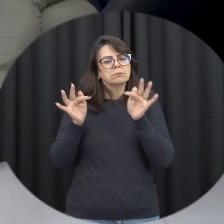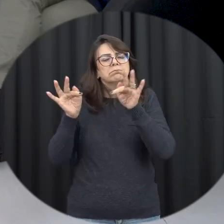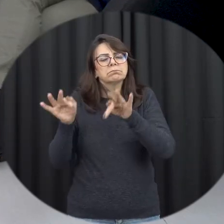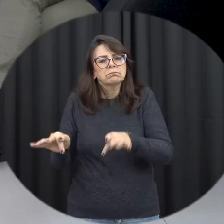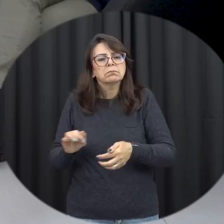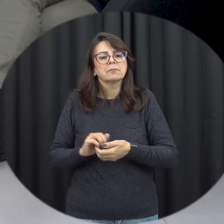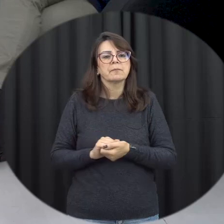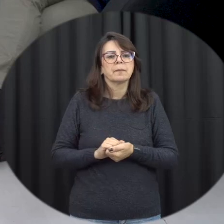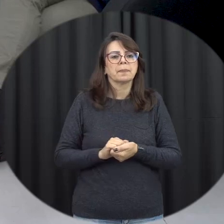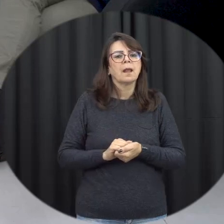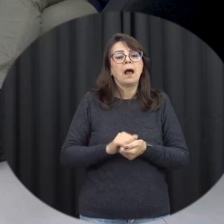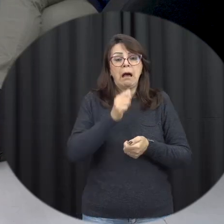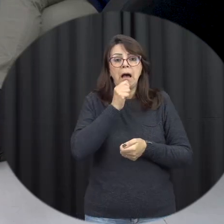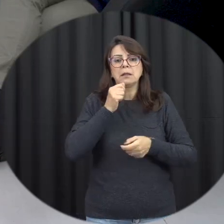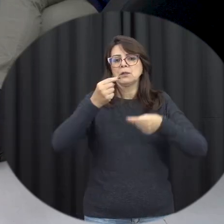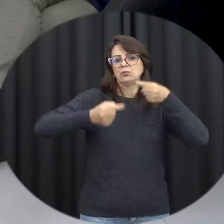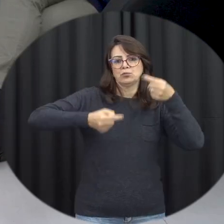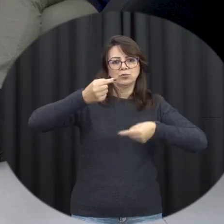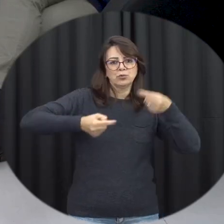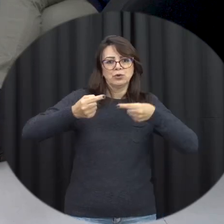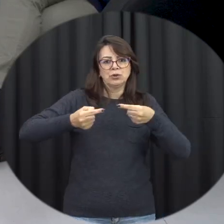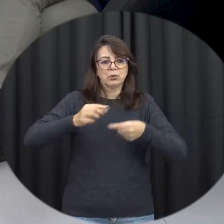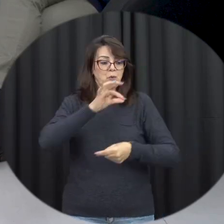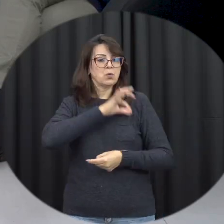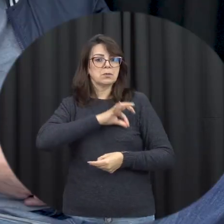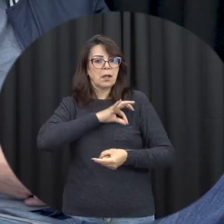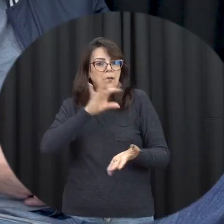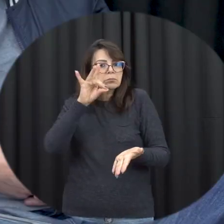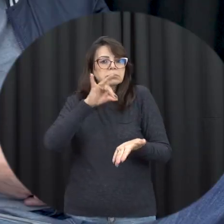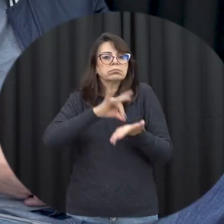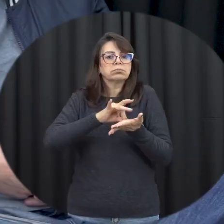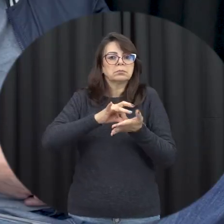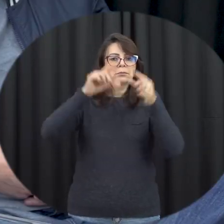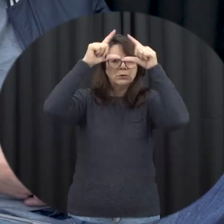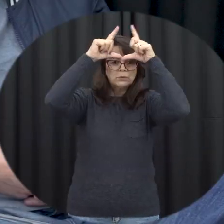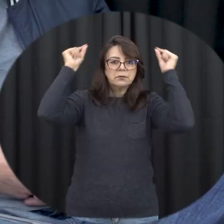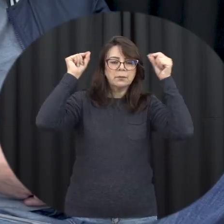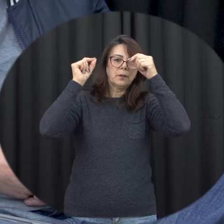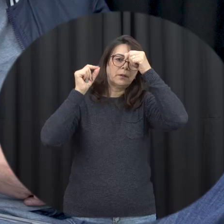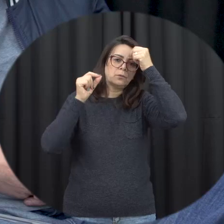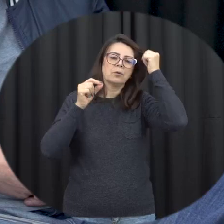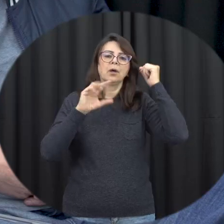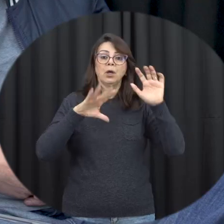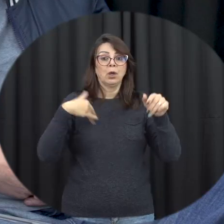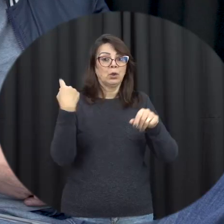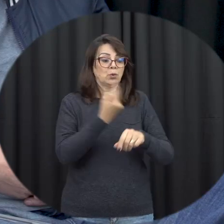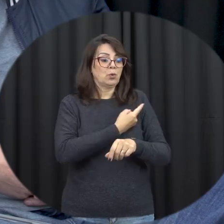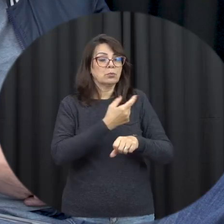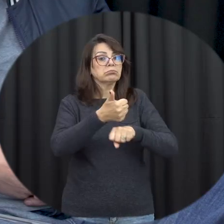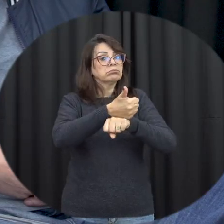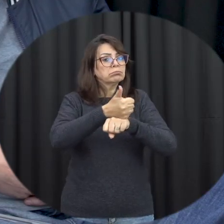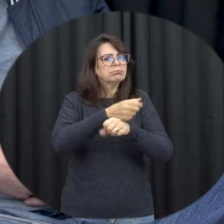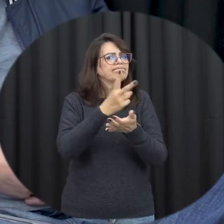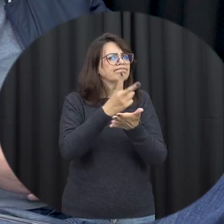período que a gente tende aí ao final, né? Espero. E a gente está discutindo agora o piso salarial dos enfermeiros, né? Acredito que todos